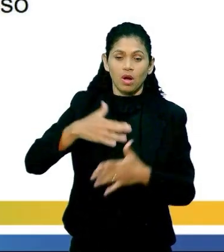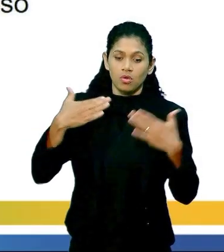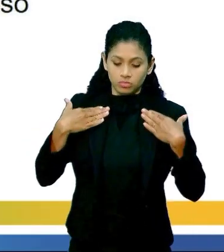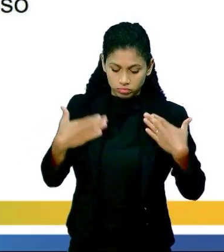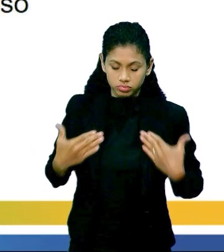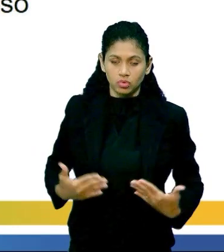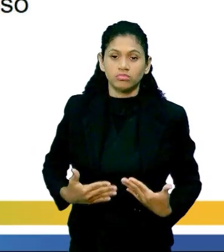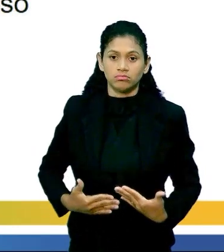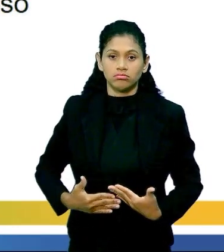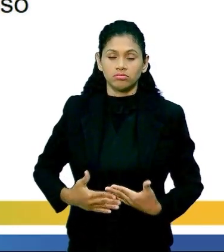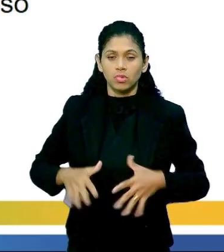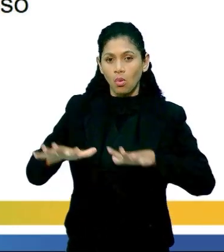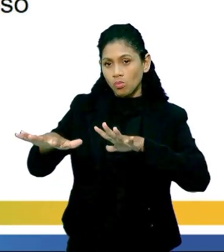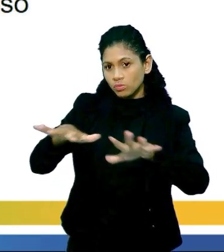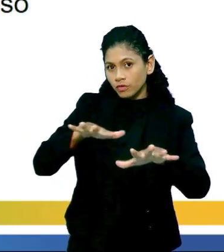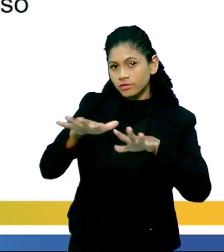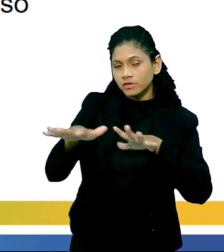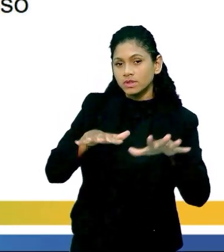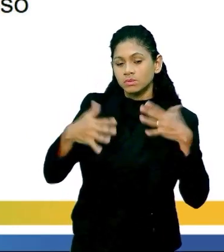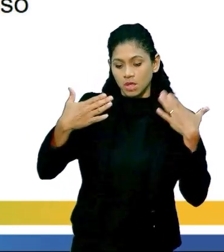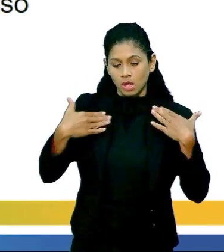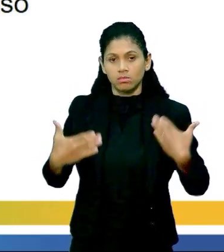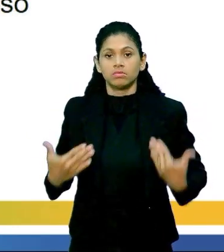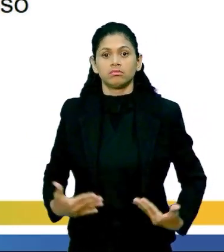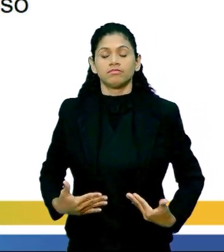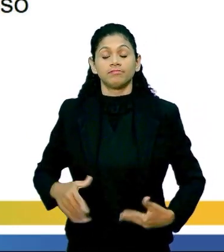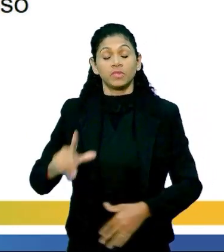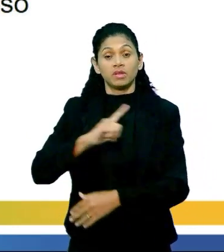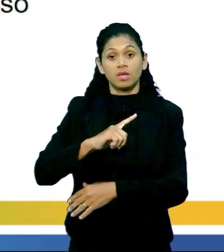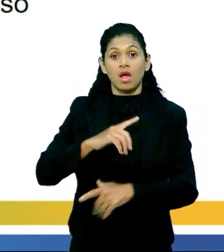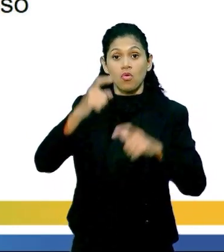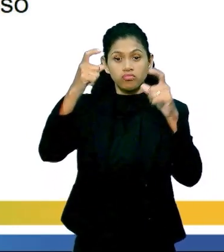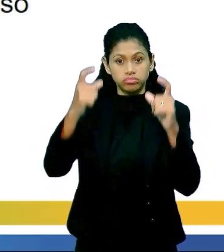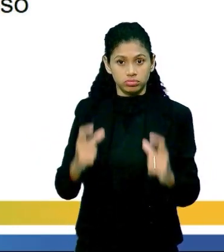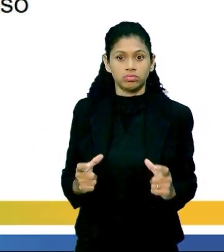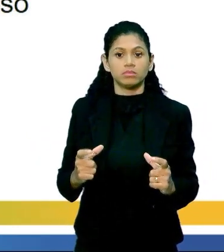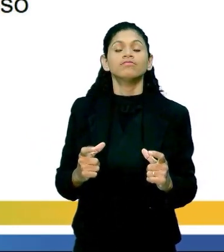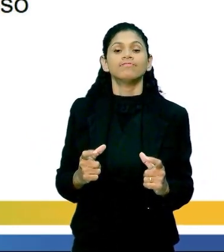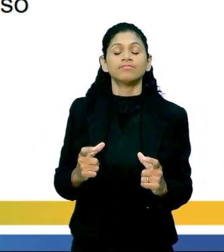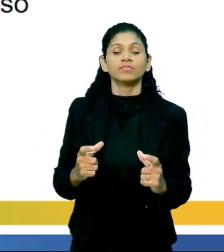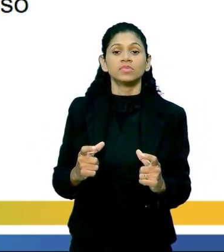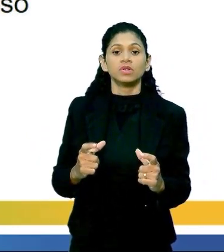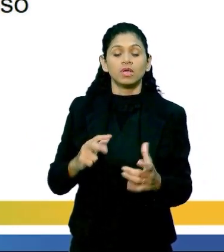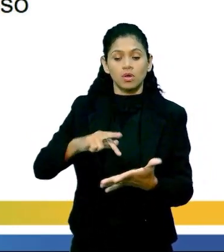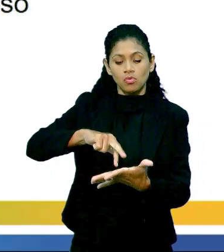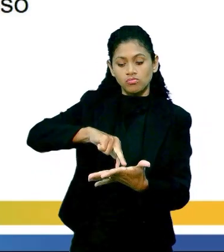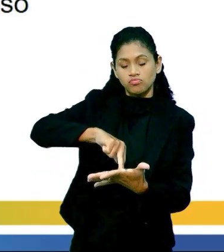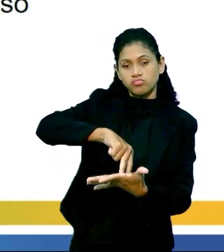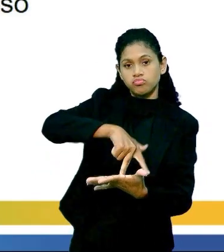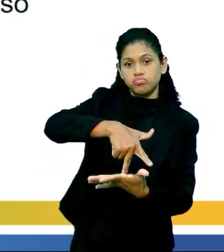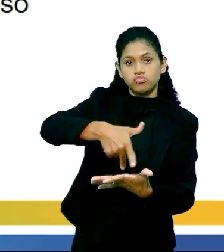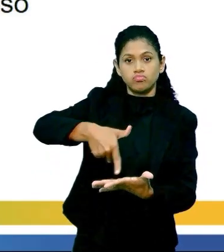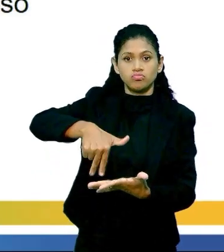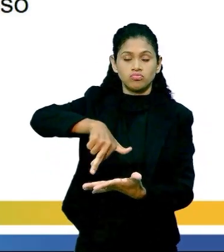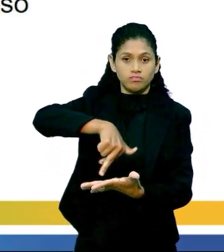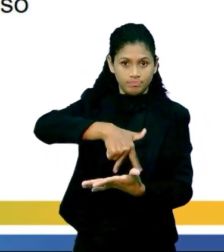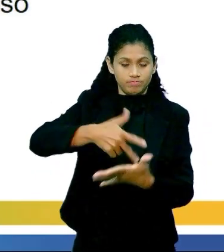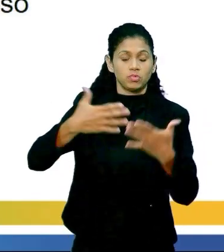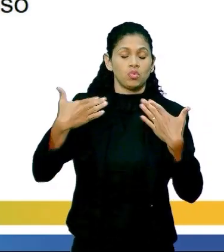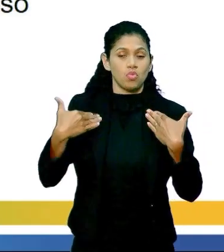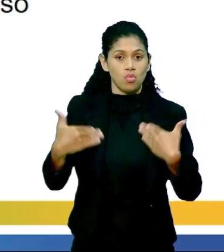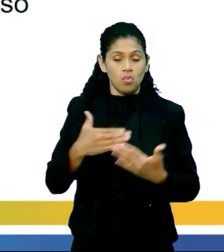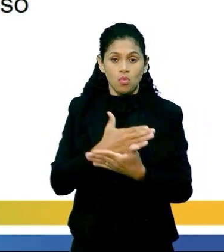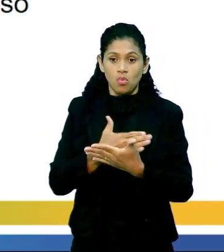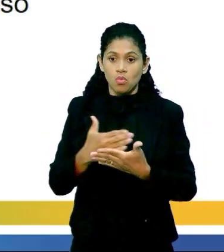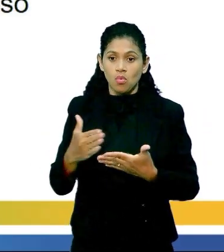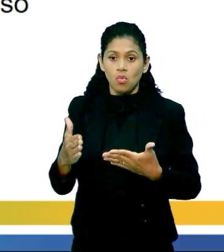corporal. Então, é o movimento corporal. Tem o espaço, que refere-se ao trajeto do corpo de início ao fim. Esses podem ser